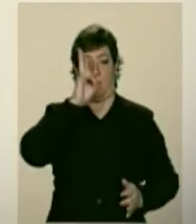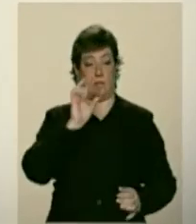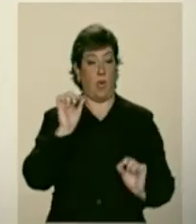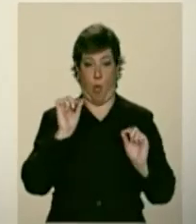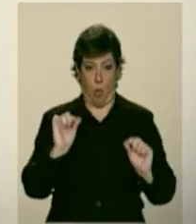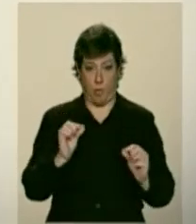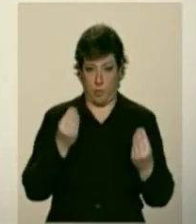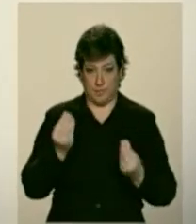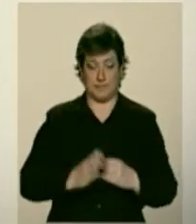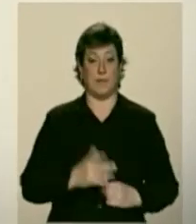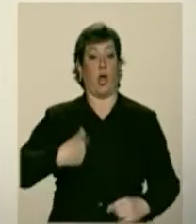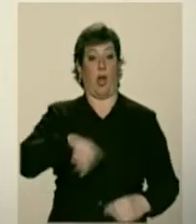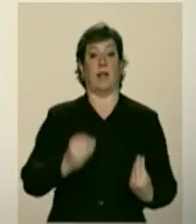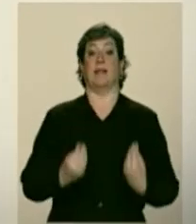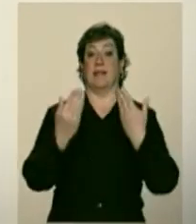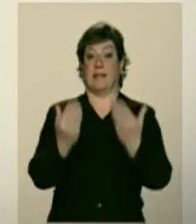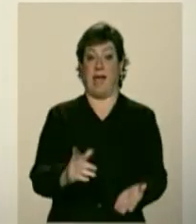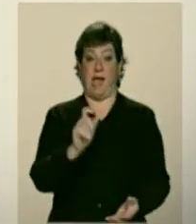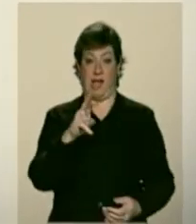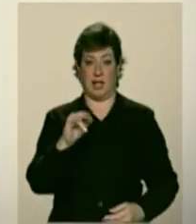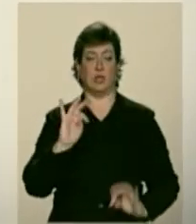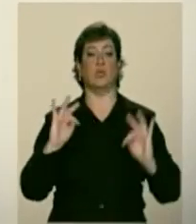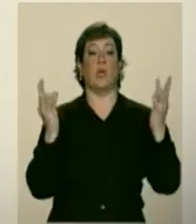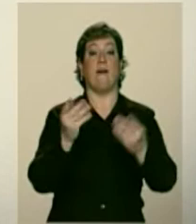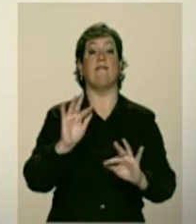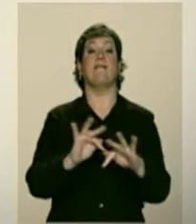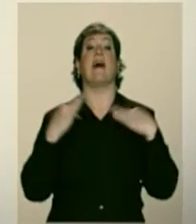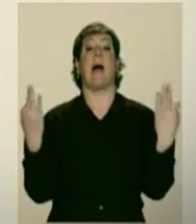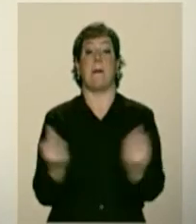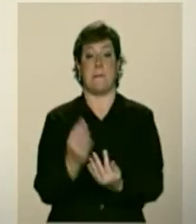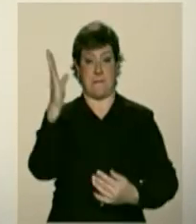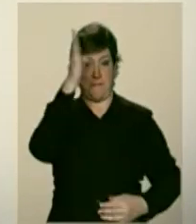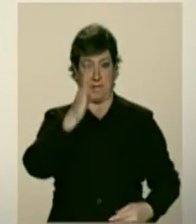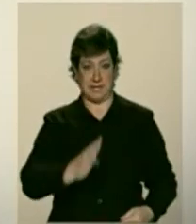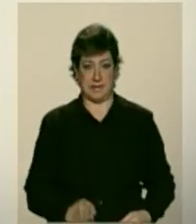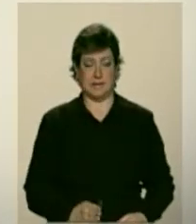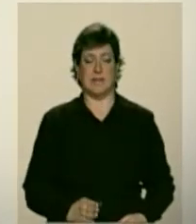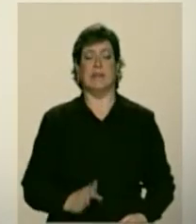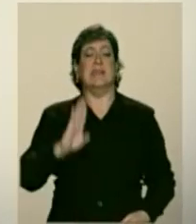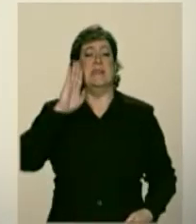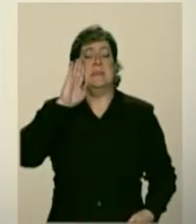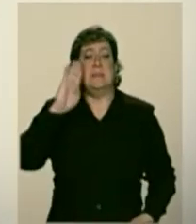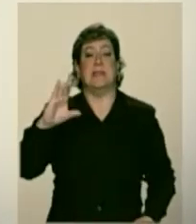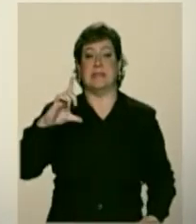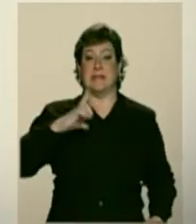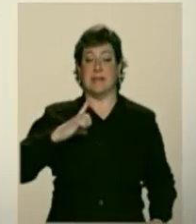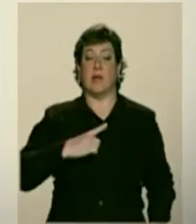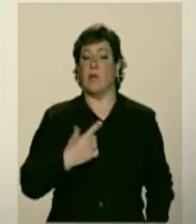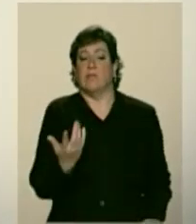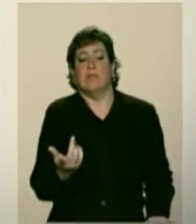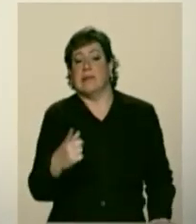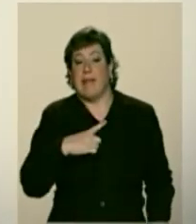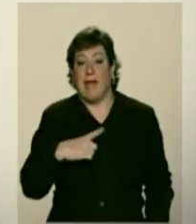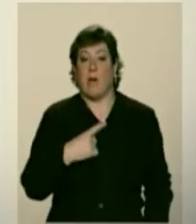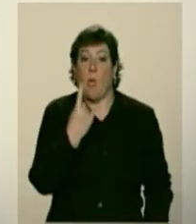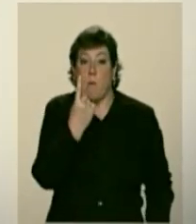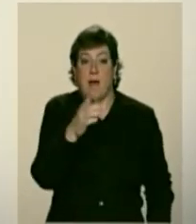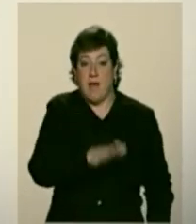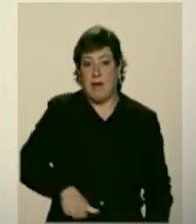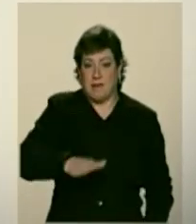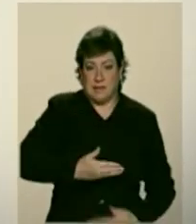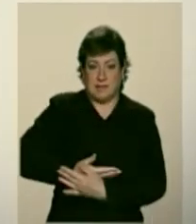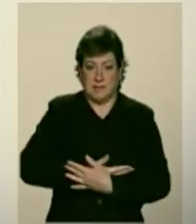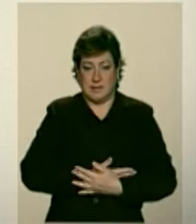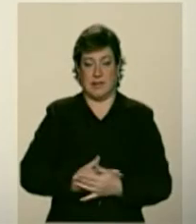Luciano. Vamos garantir para toda a família brasileira que tenha pelo menos uma criança de 0 a 6 anos